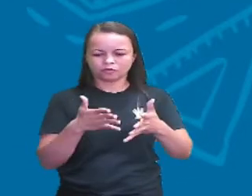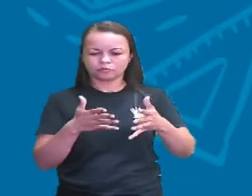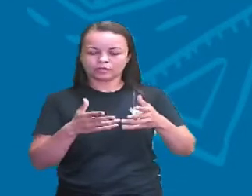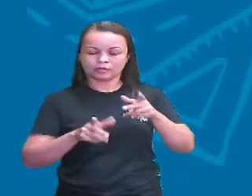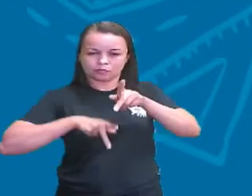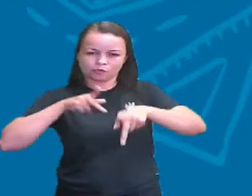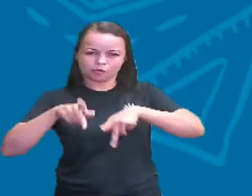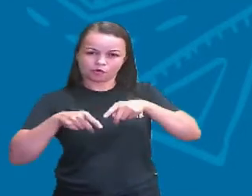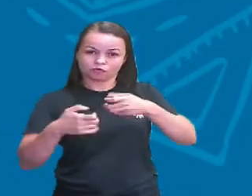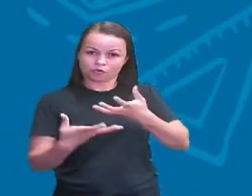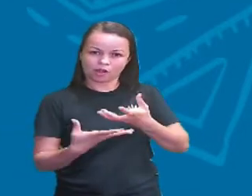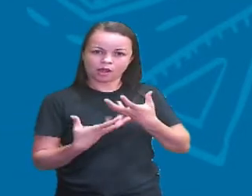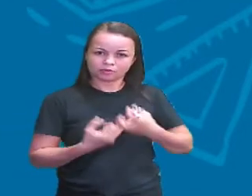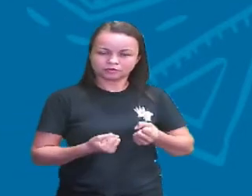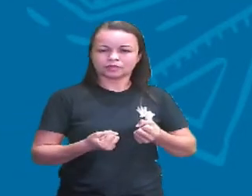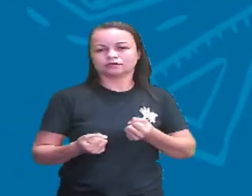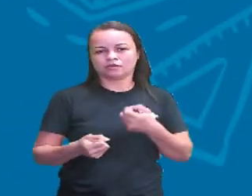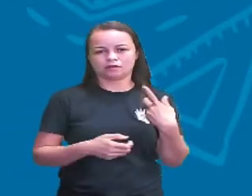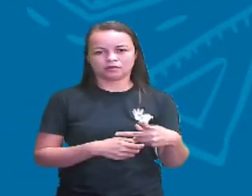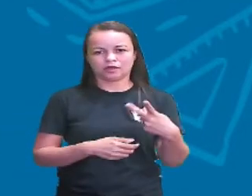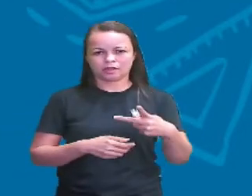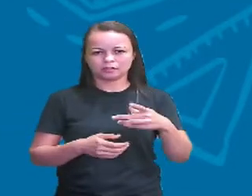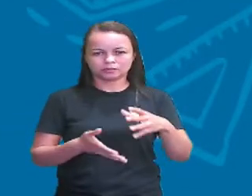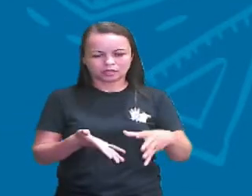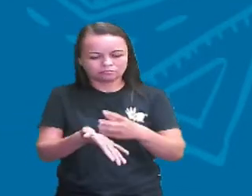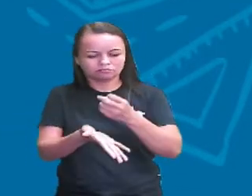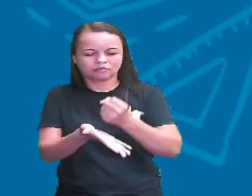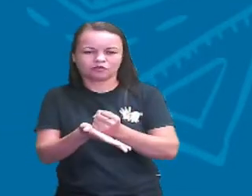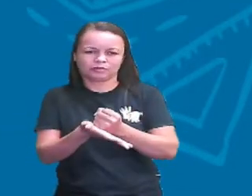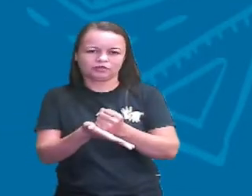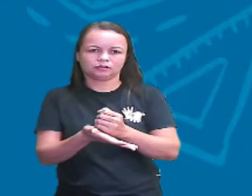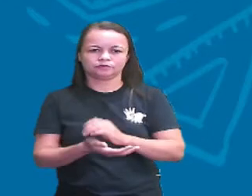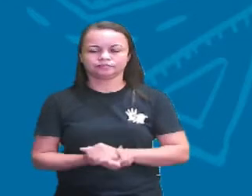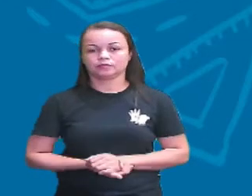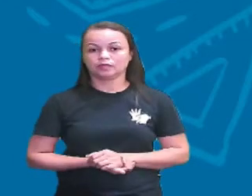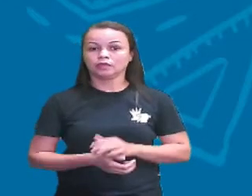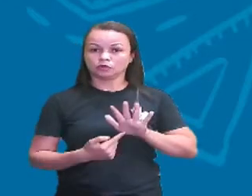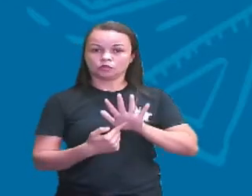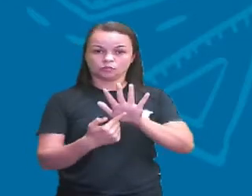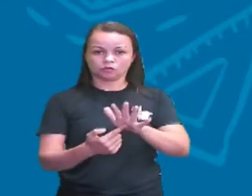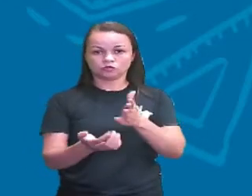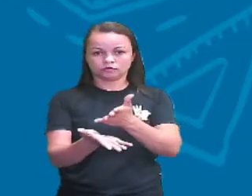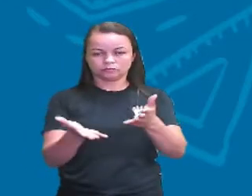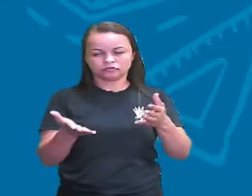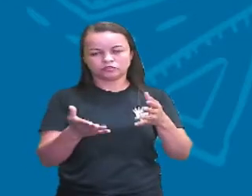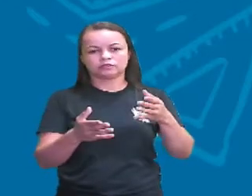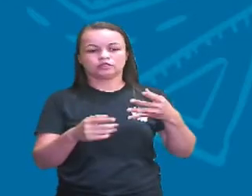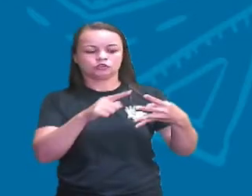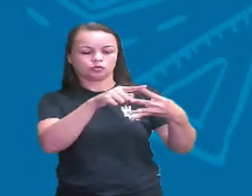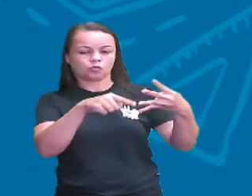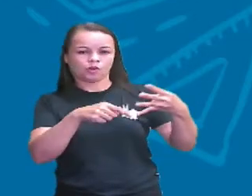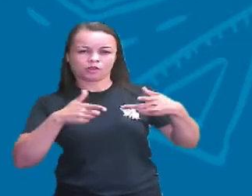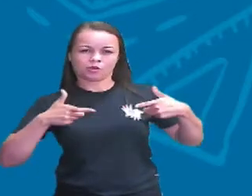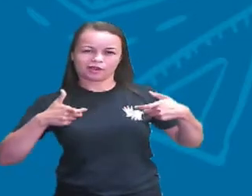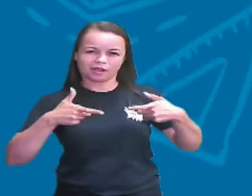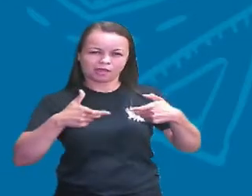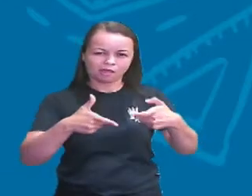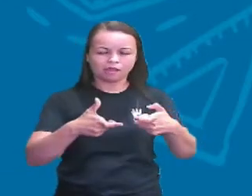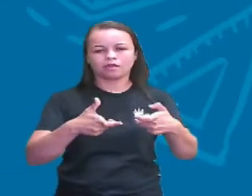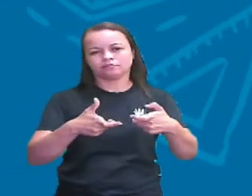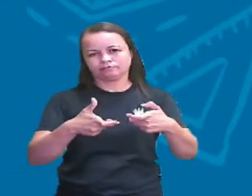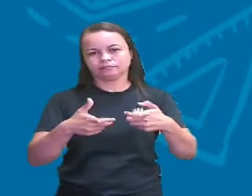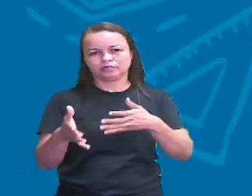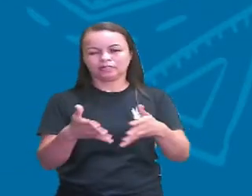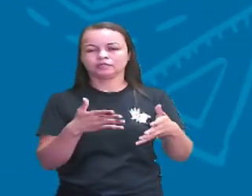aceitassem essa dominação. Eu coloquei aqui para vocês 4 guerras que ocorreram, tá, entre as